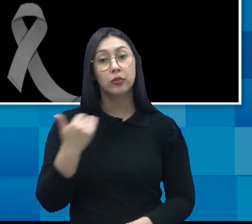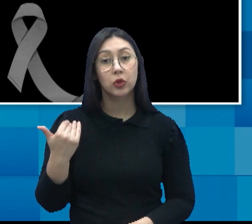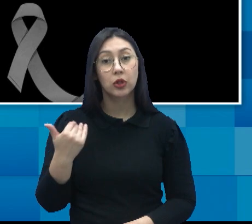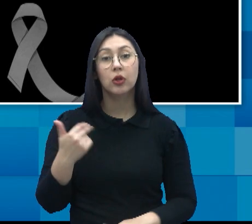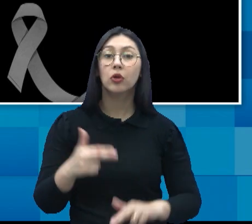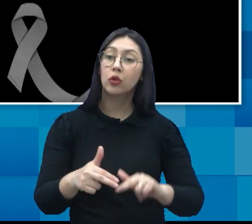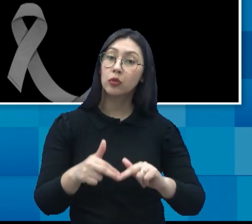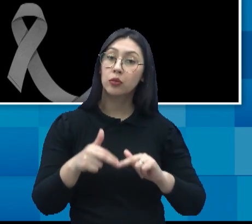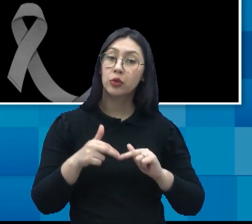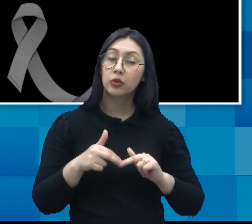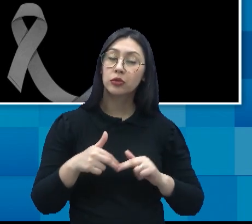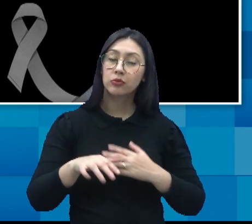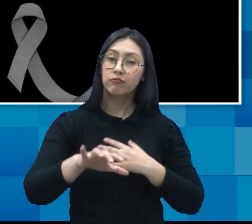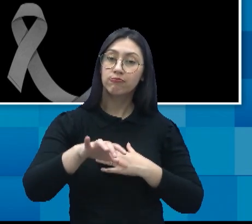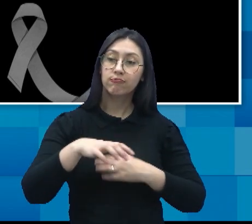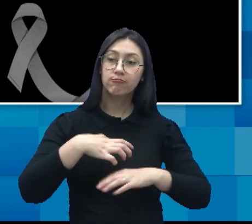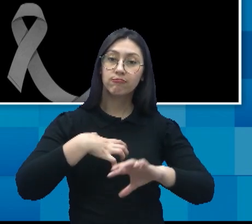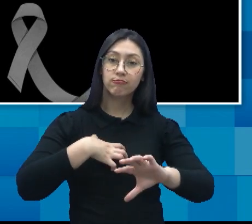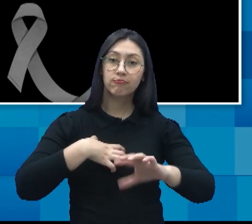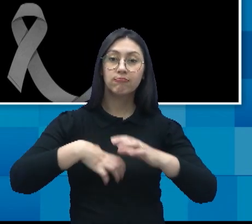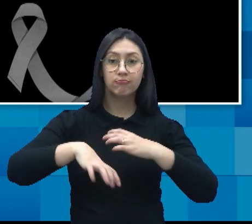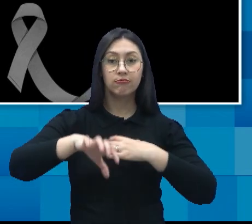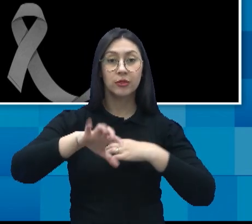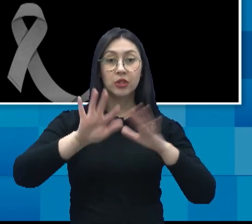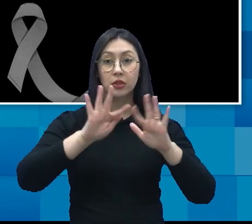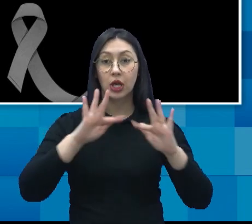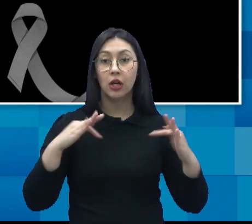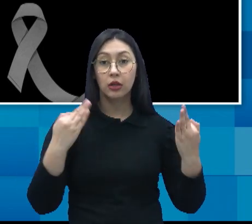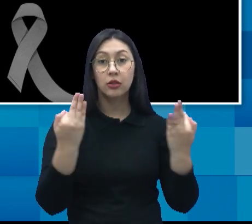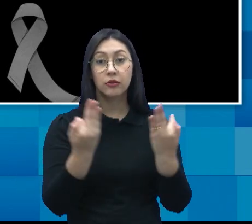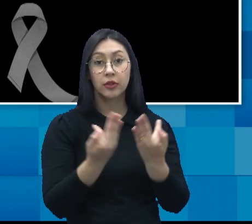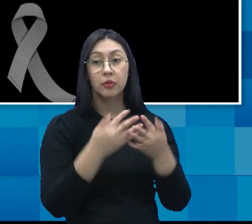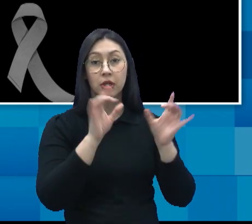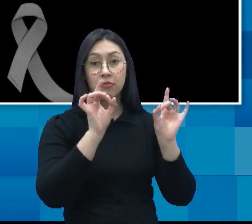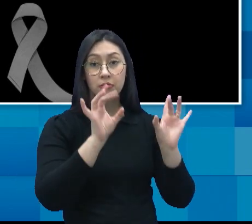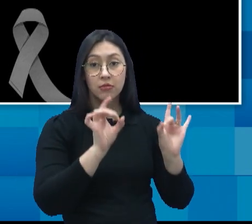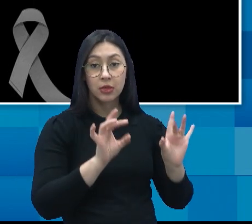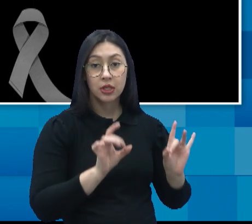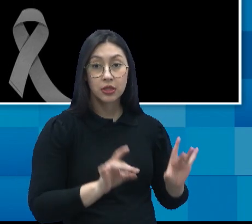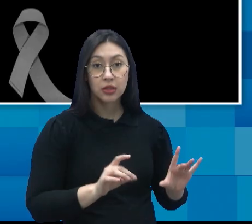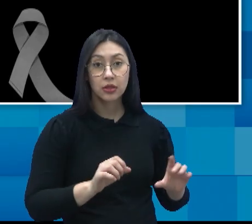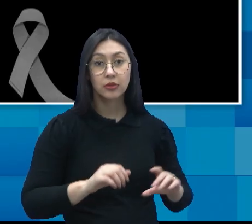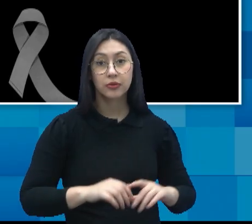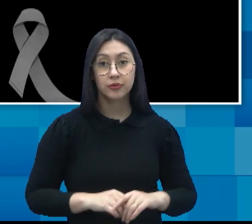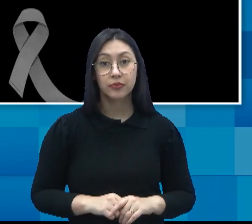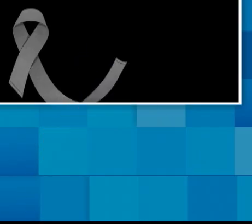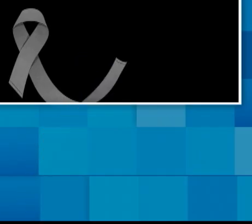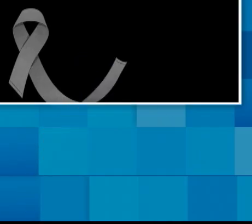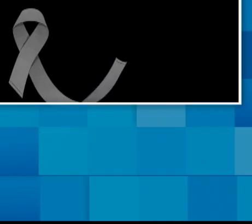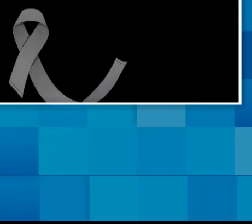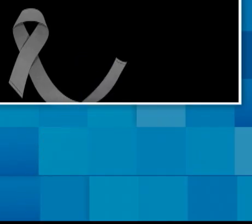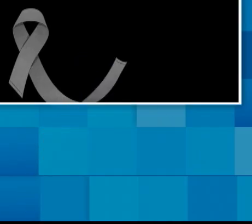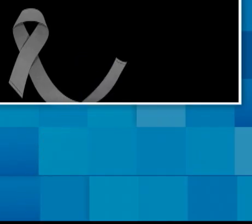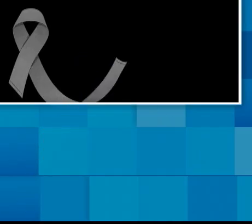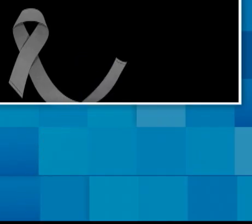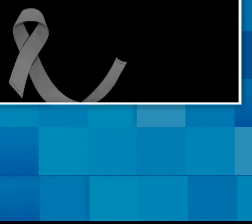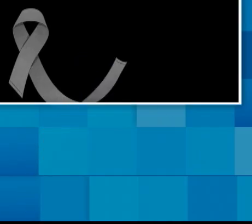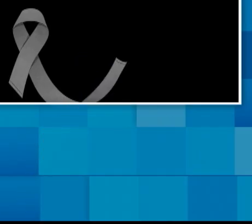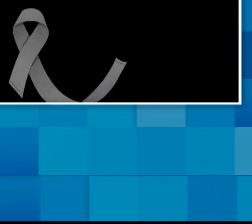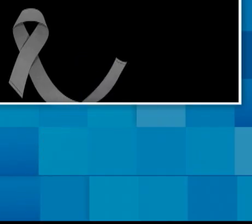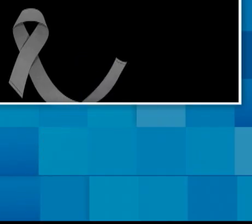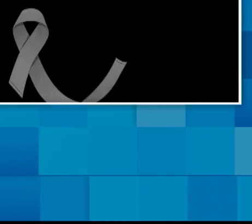os nossos sentimentos aí, à família, em especial a Claudete, né? A dona Maria Januário,